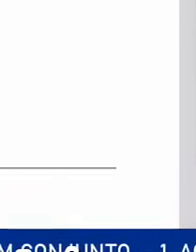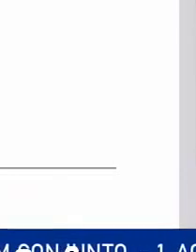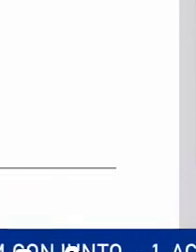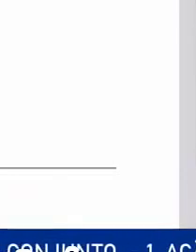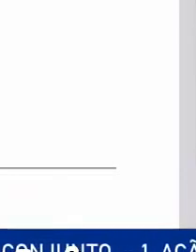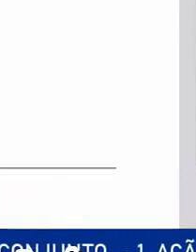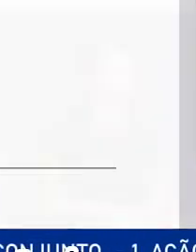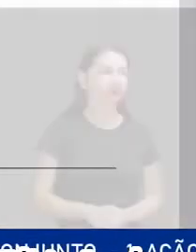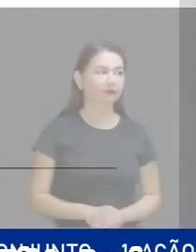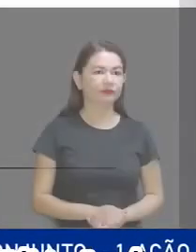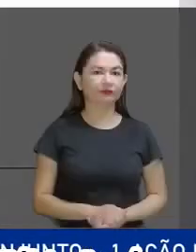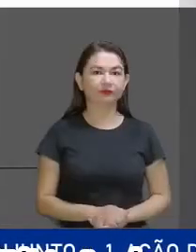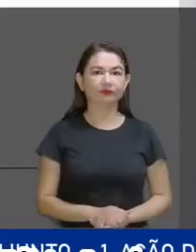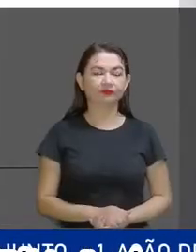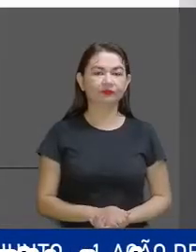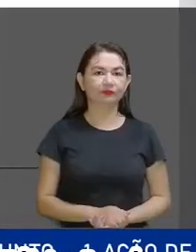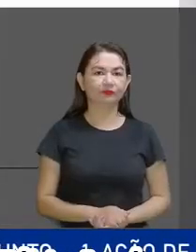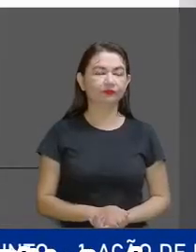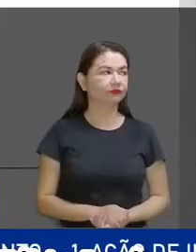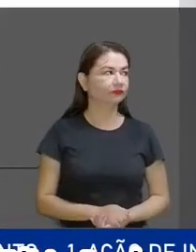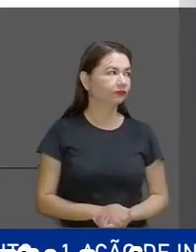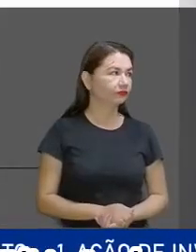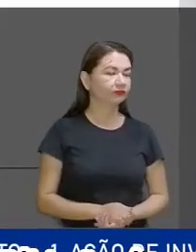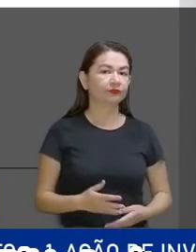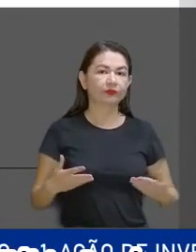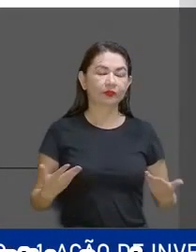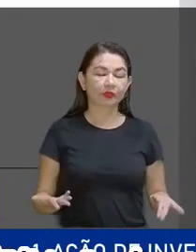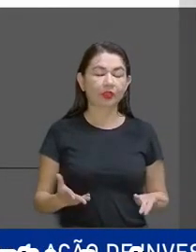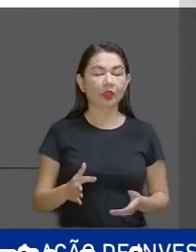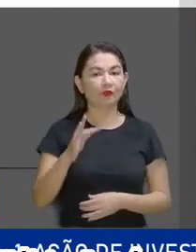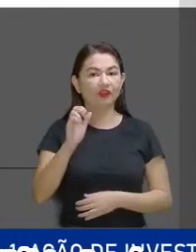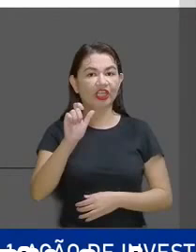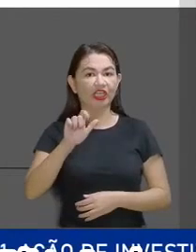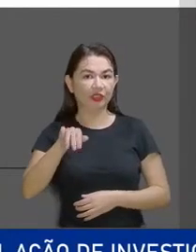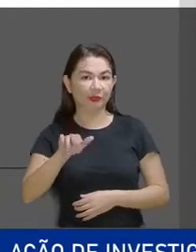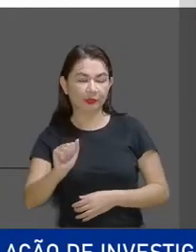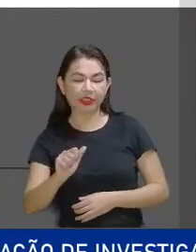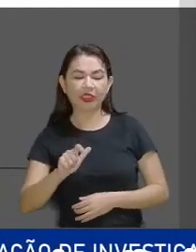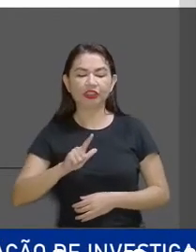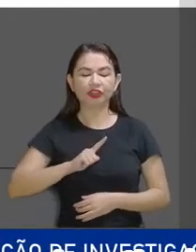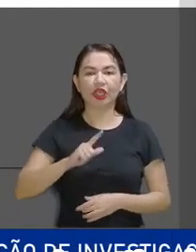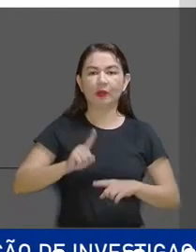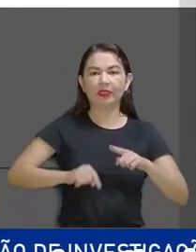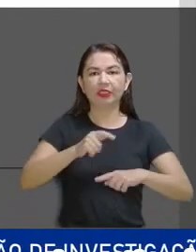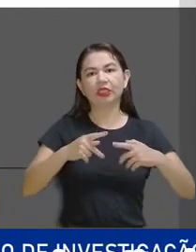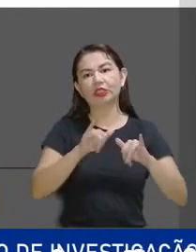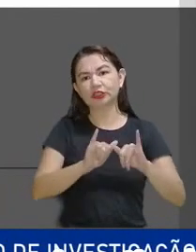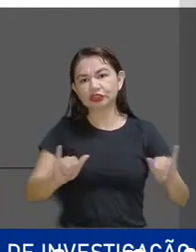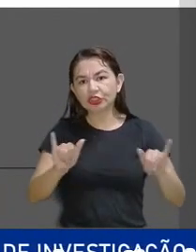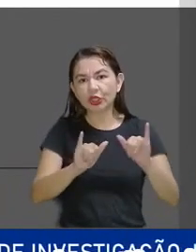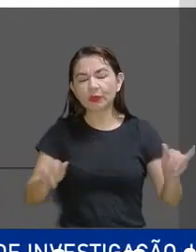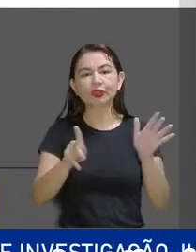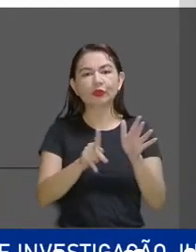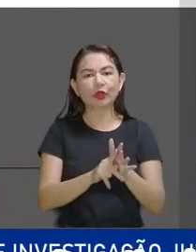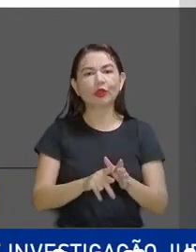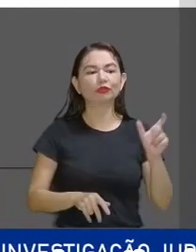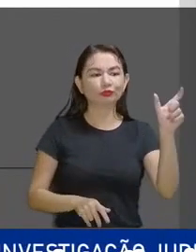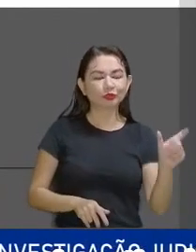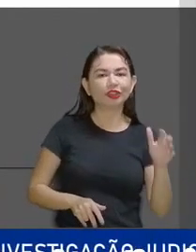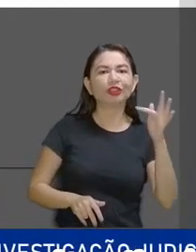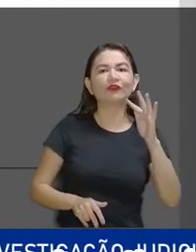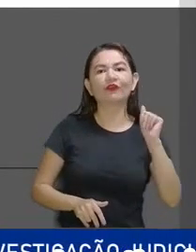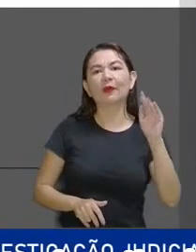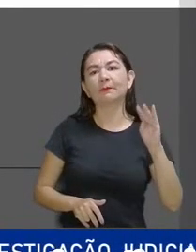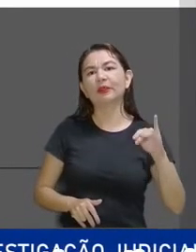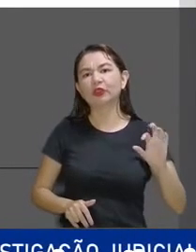Felipe e Fábio Jucá serem primos e de que Felipe portava material de campanha de Fábio Jucá. Pelos depoimentos prestados na sede da Polícia